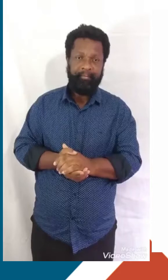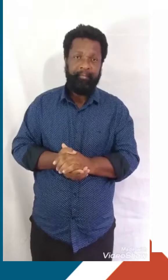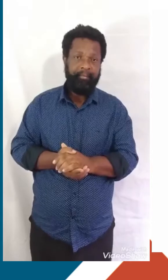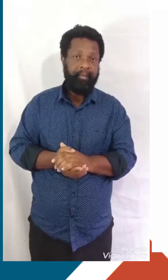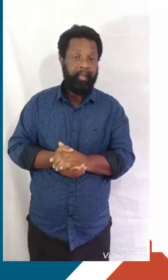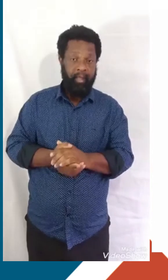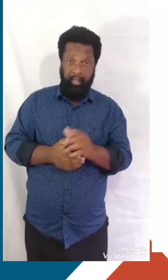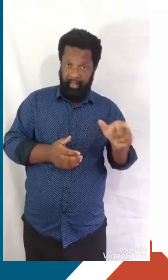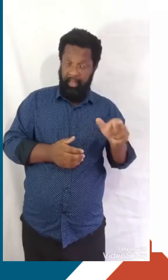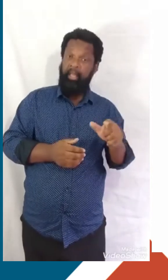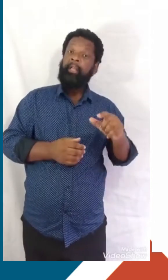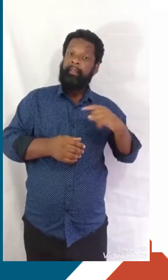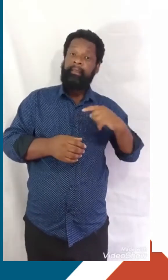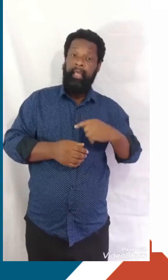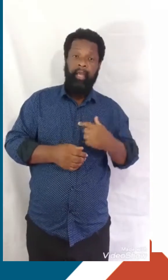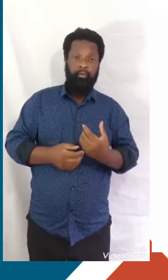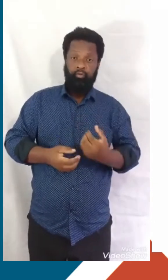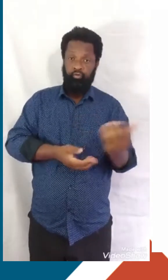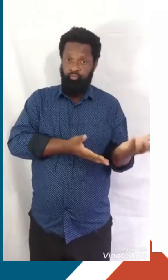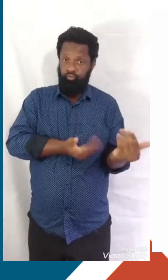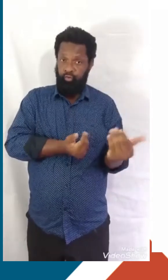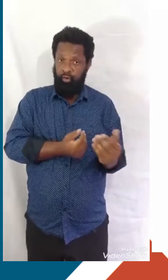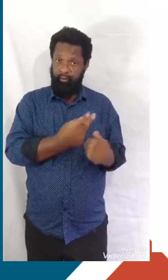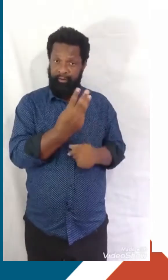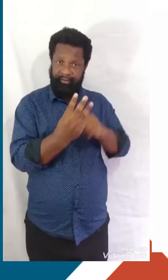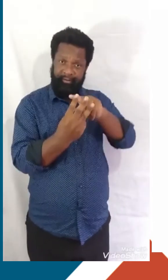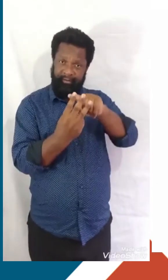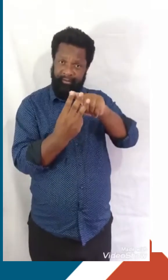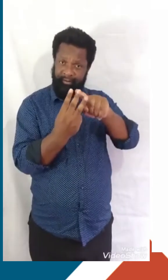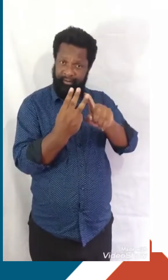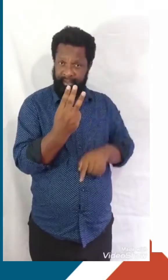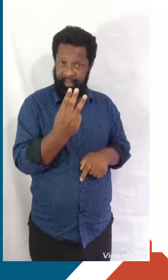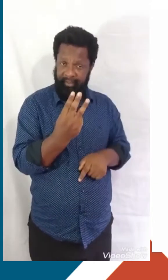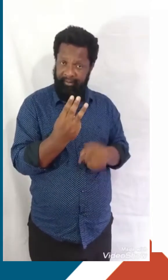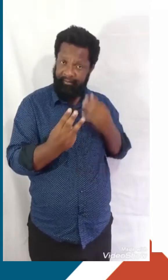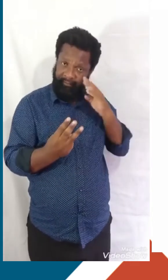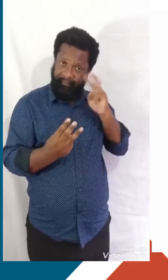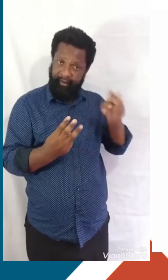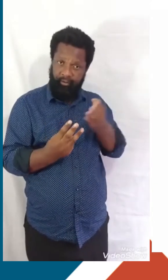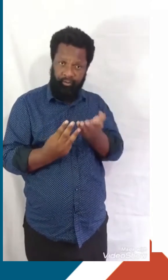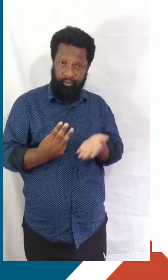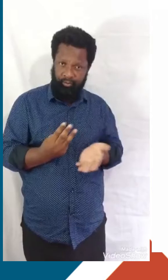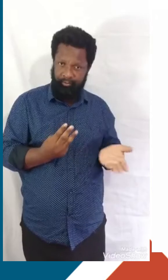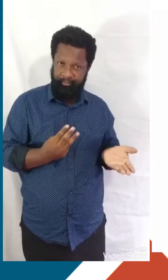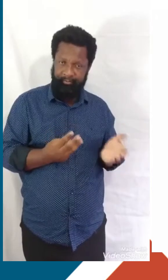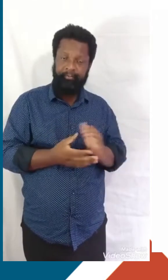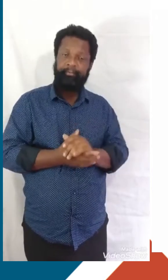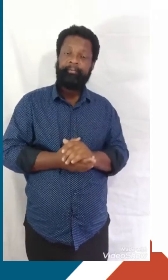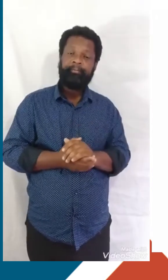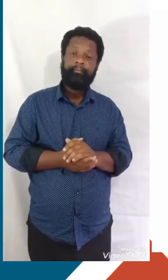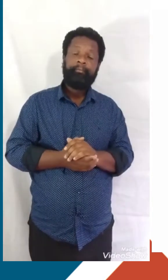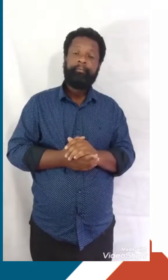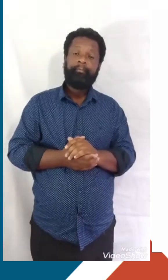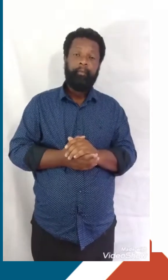Destacam-se no concretismo 3 jovens paulistas, Décio Pignatari, Augusto de Campos e Haroldo